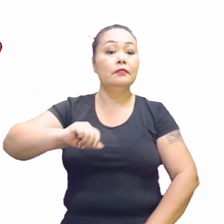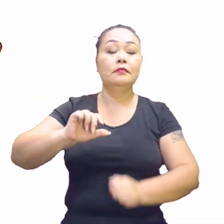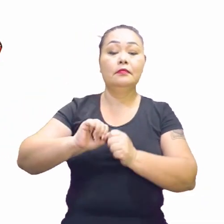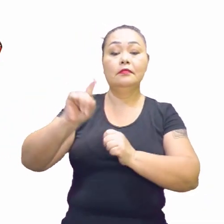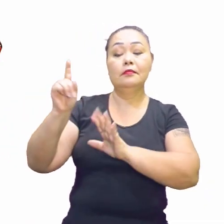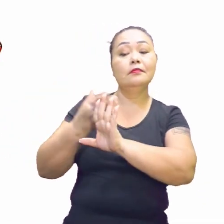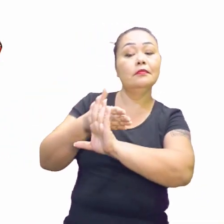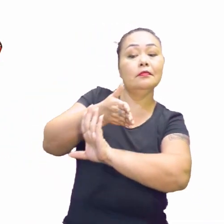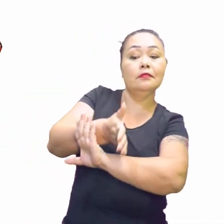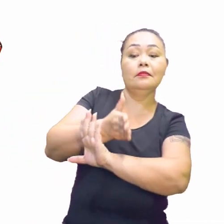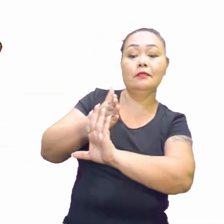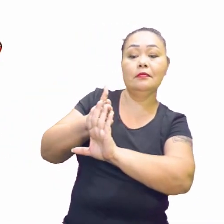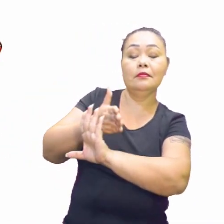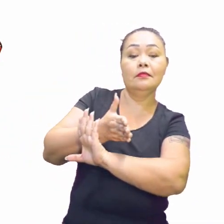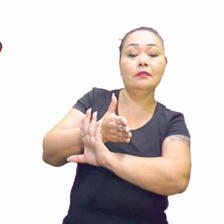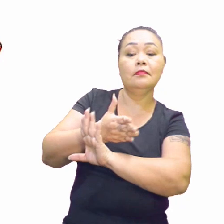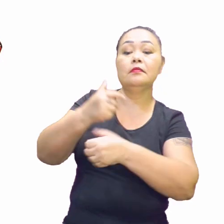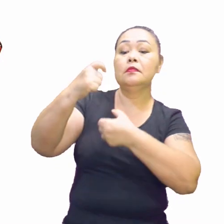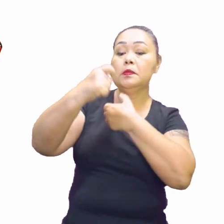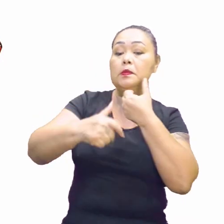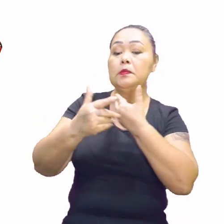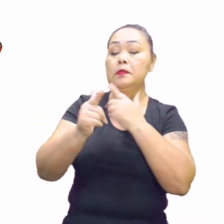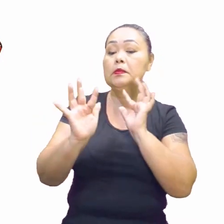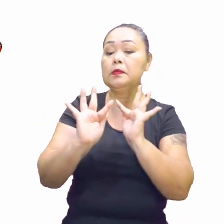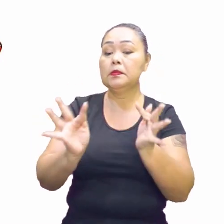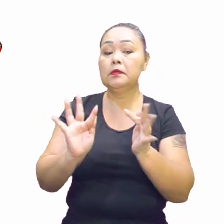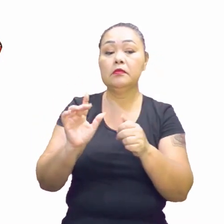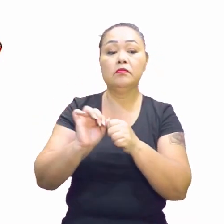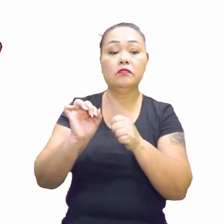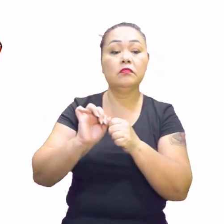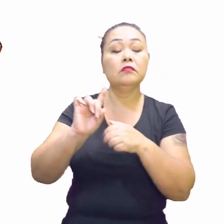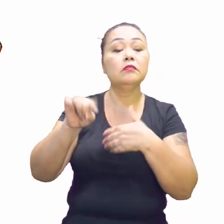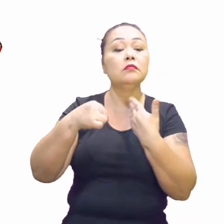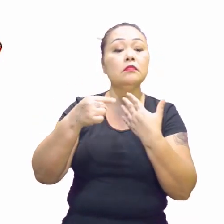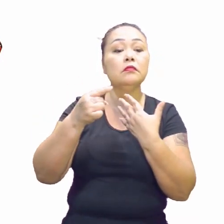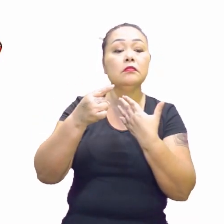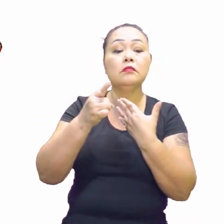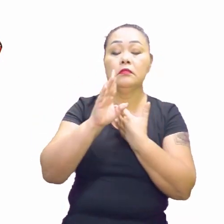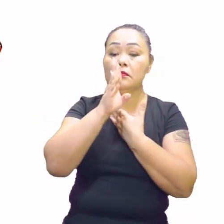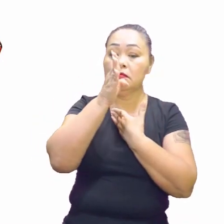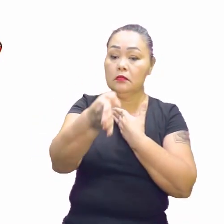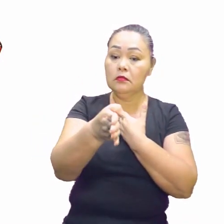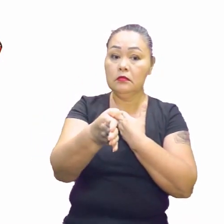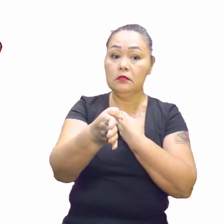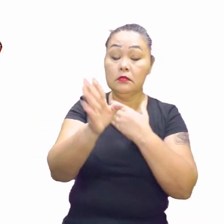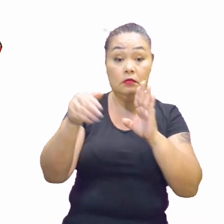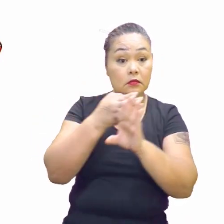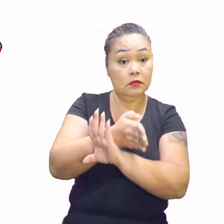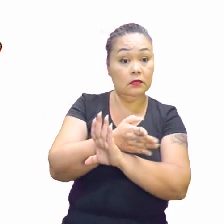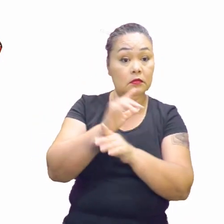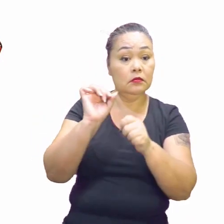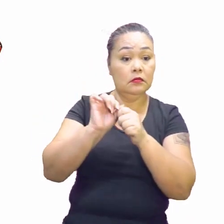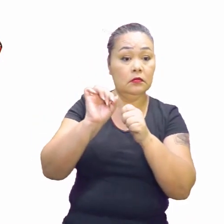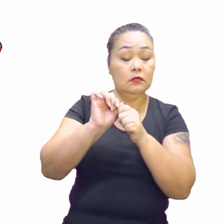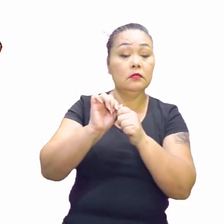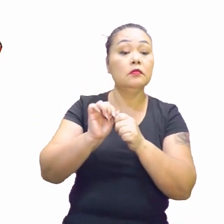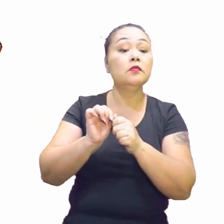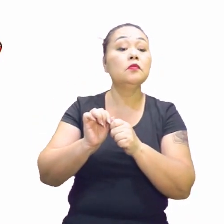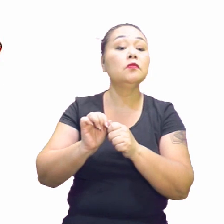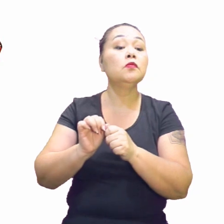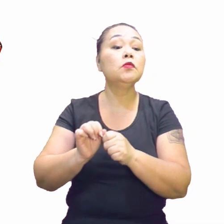questão aqui do sujeito simples. Então, vejam, na ordem direta. Chegou ontem